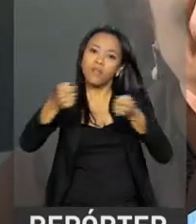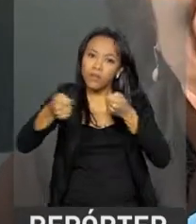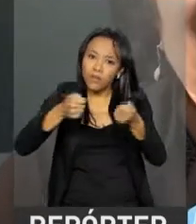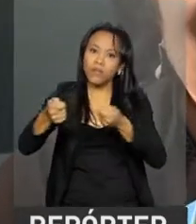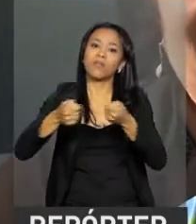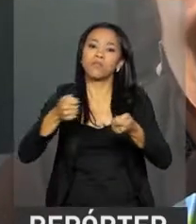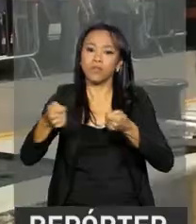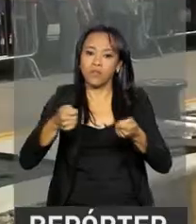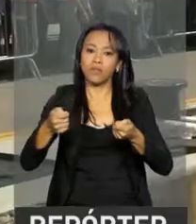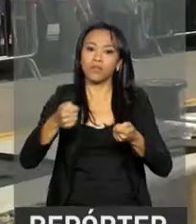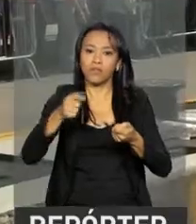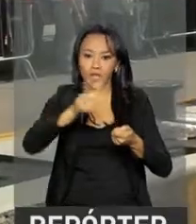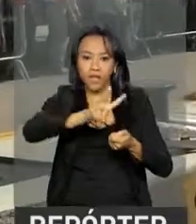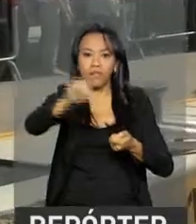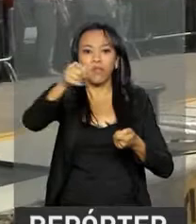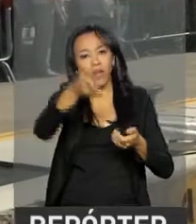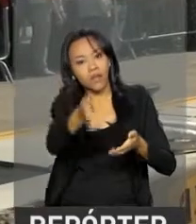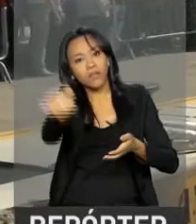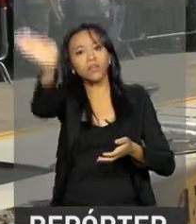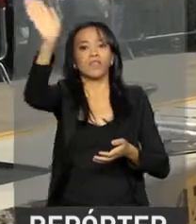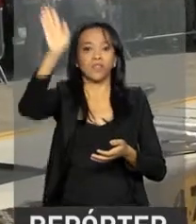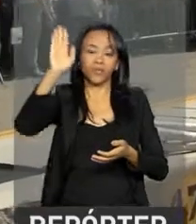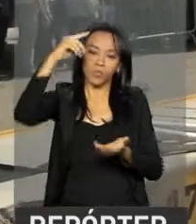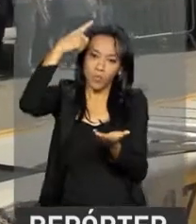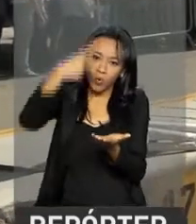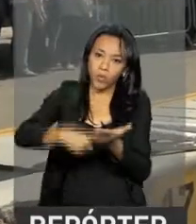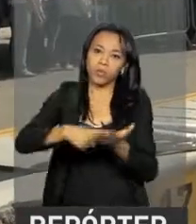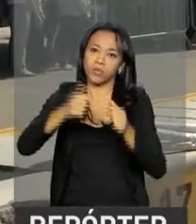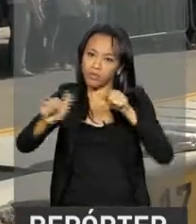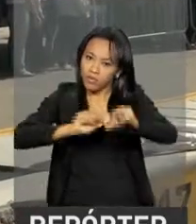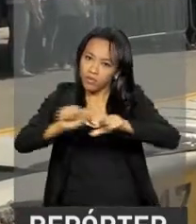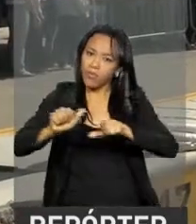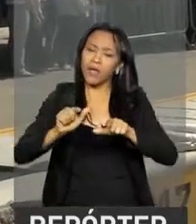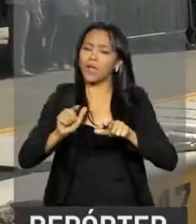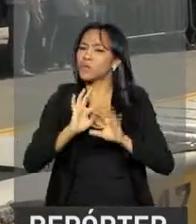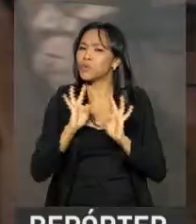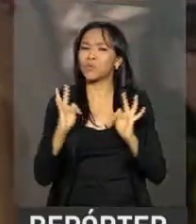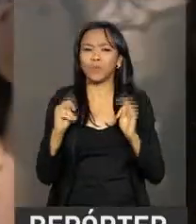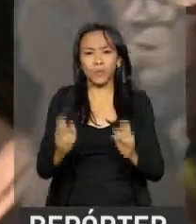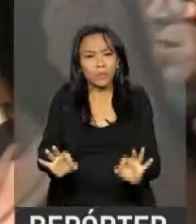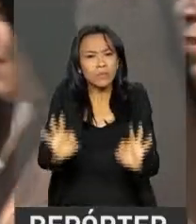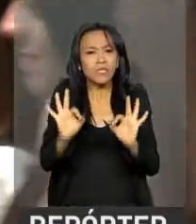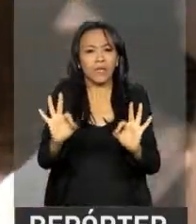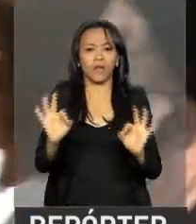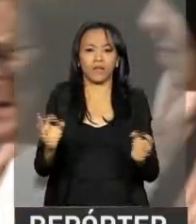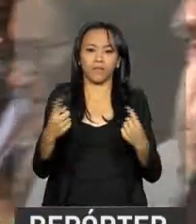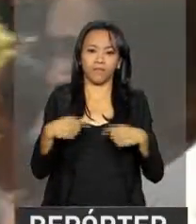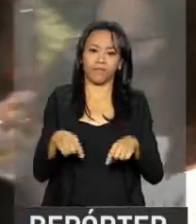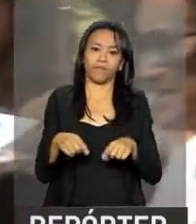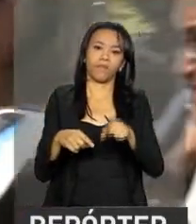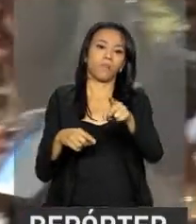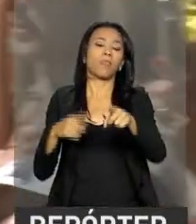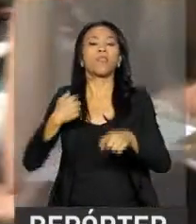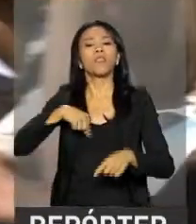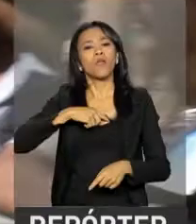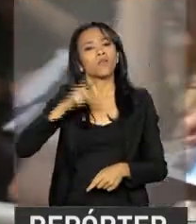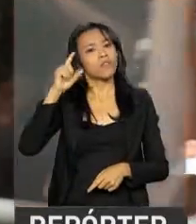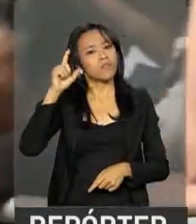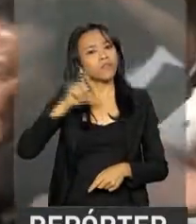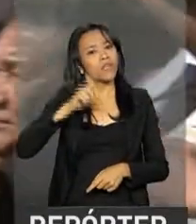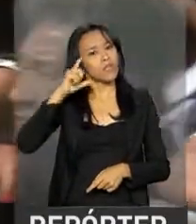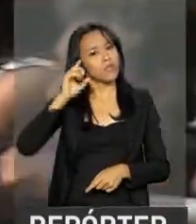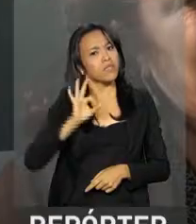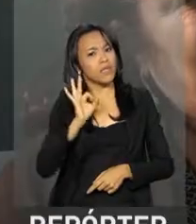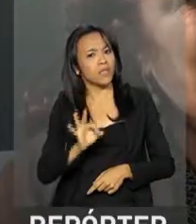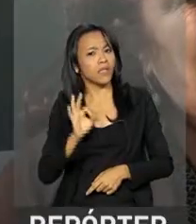tudo e que Ele vai nessa missão e vai dar tudo certo. A gente tem certeza muito do que a gente espera, do que a